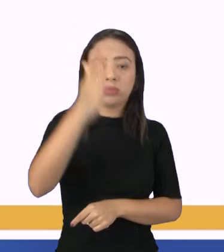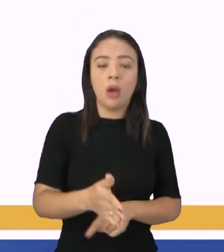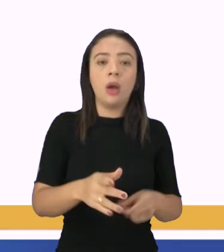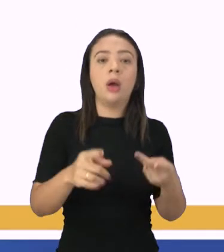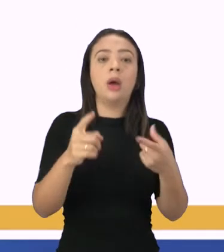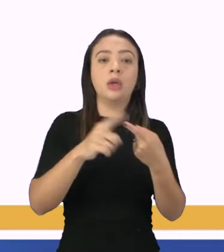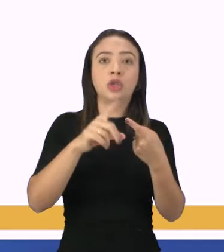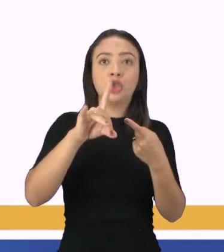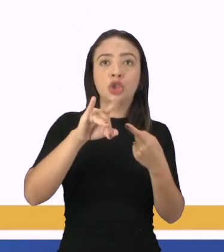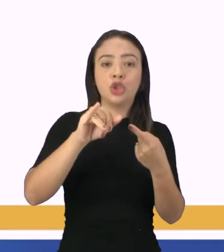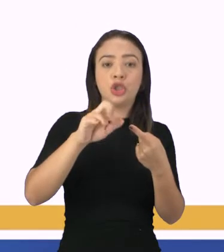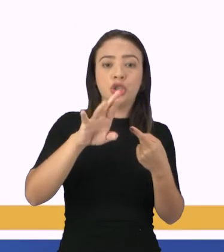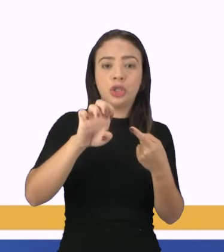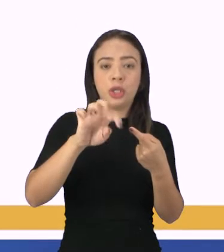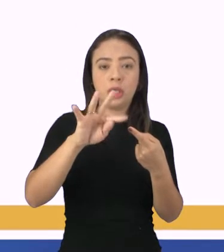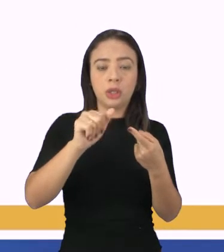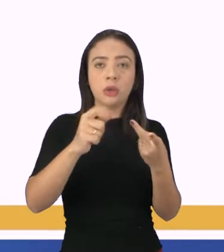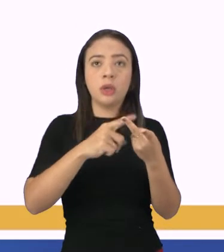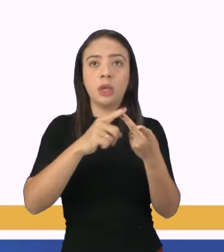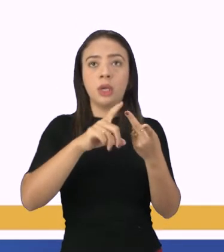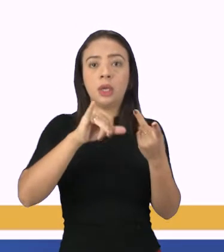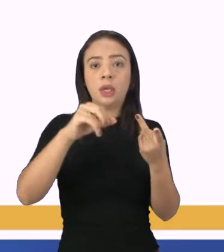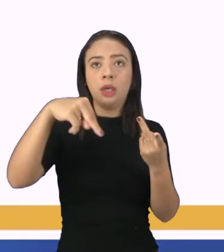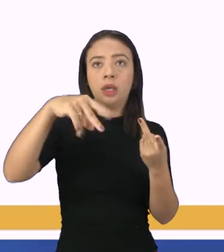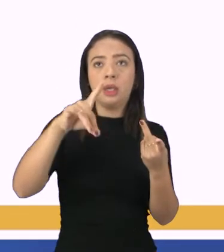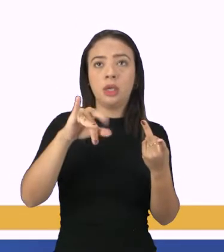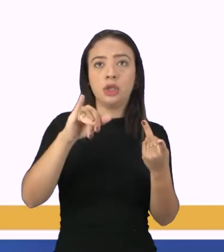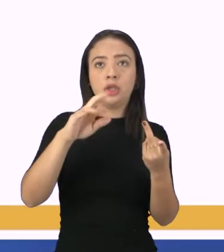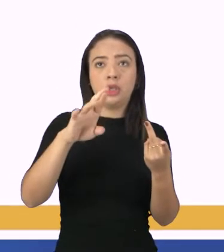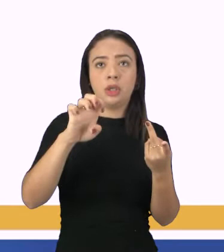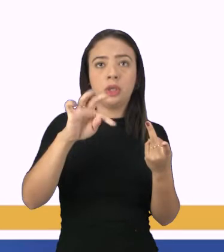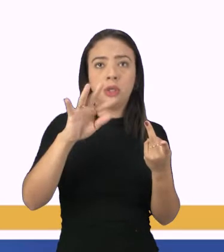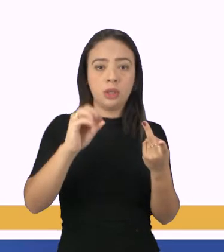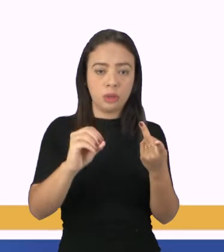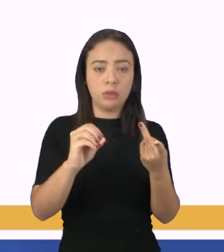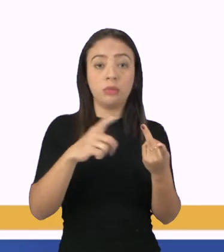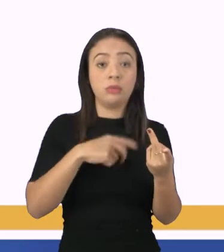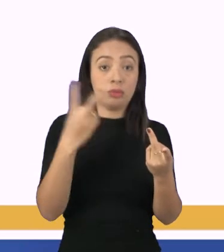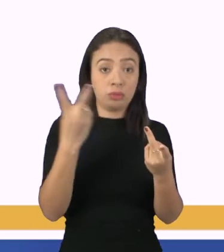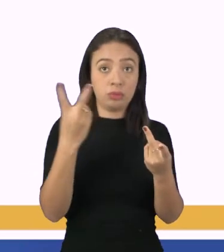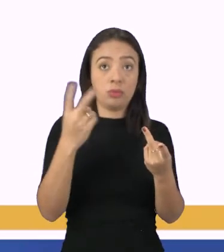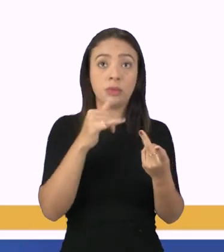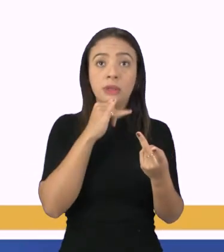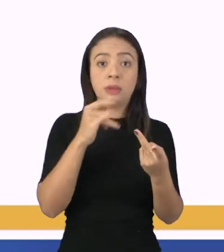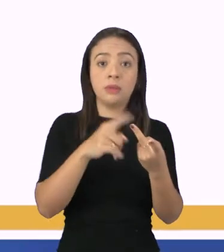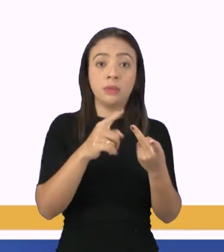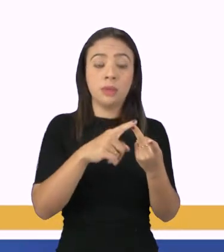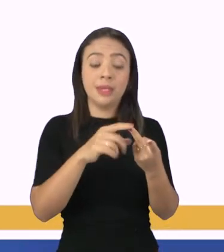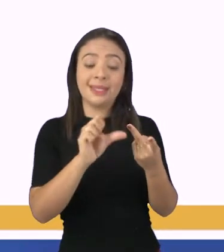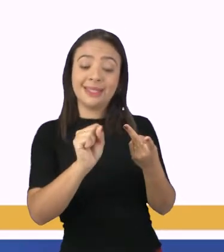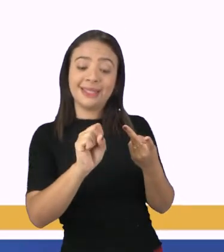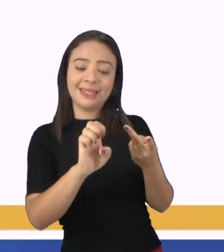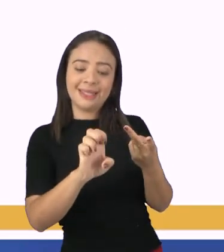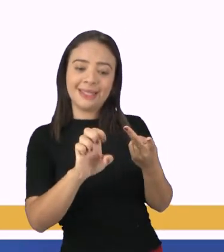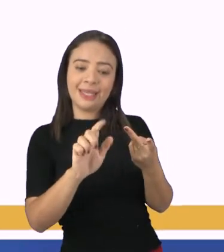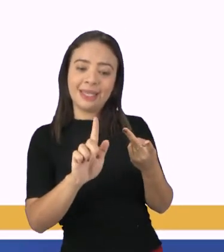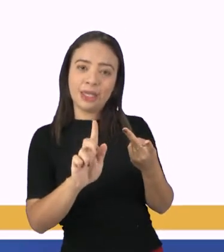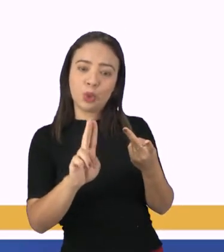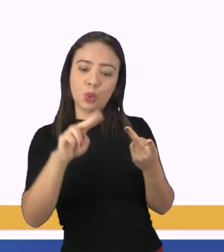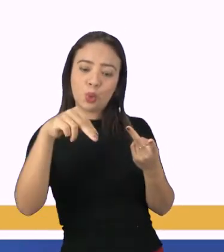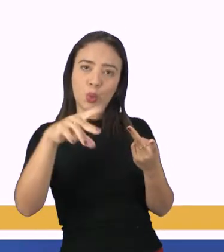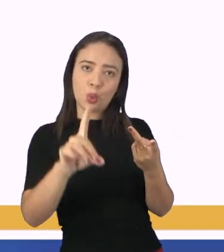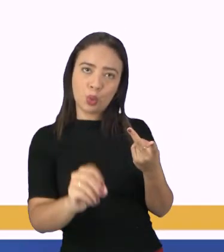discurso direto e indireto. Veja que aqui nós temos os dois. Como, por exemplo, quando ele diz, segundo Júlia